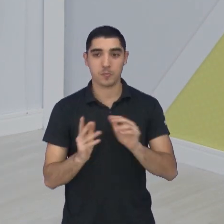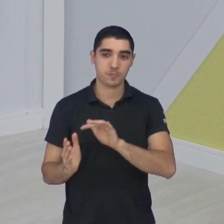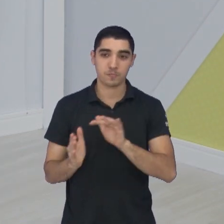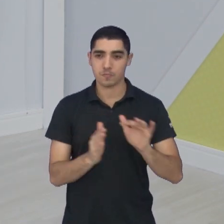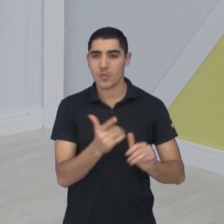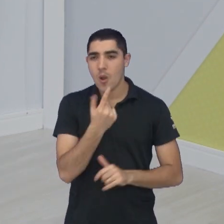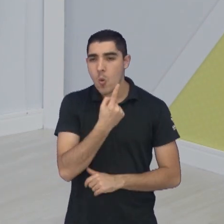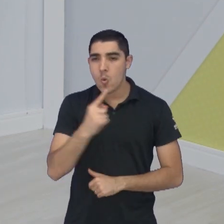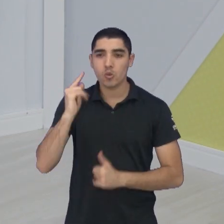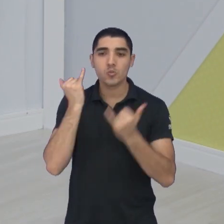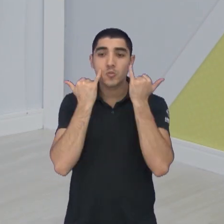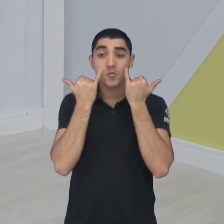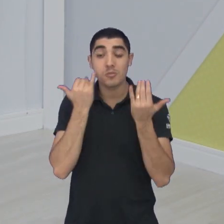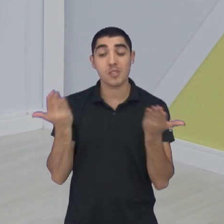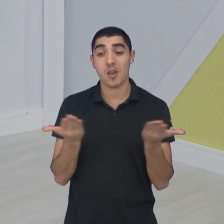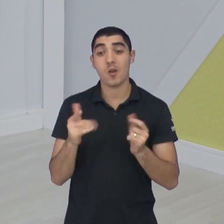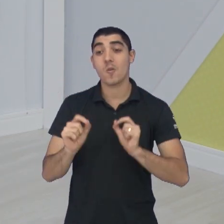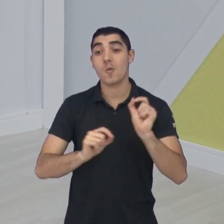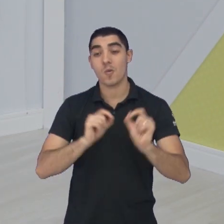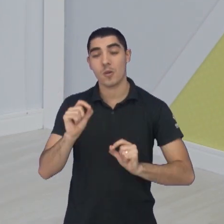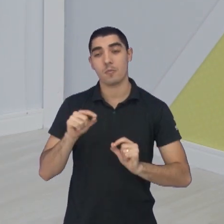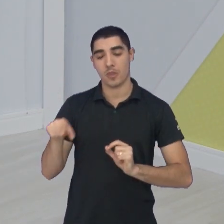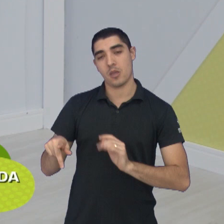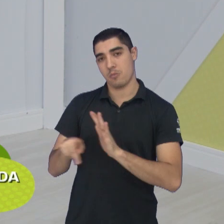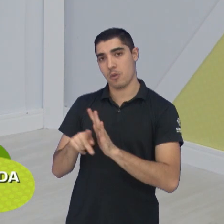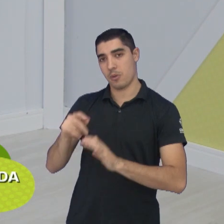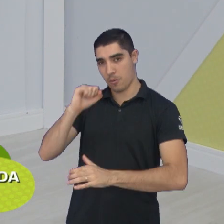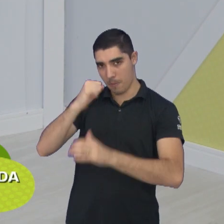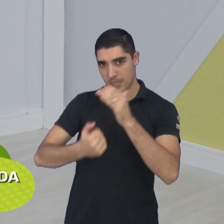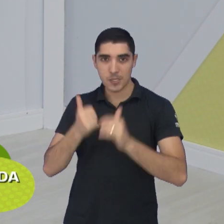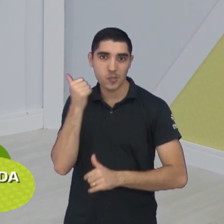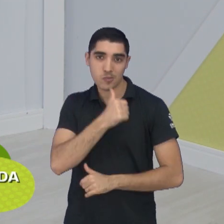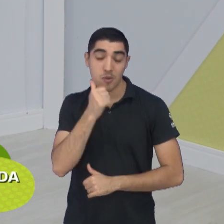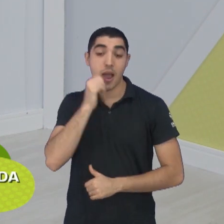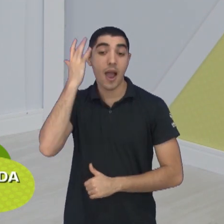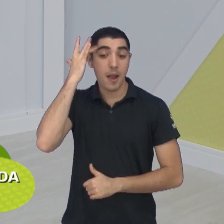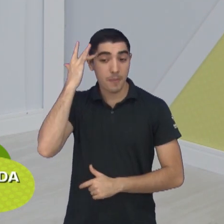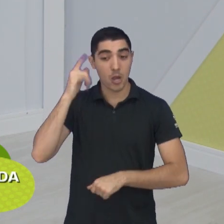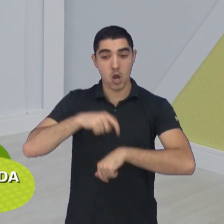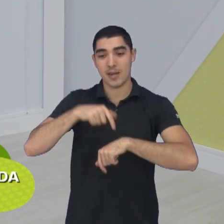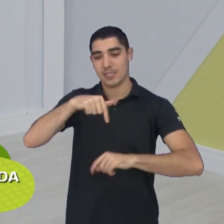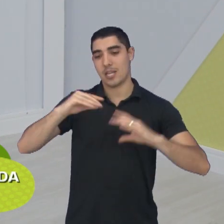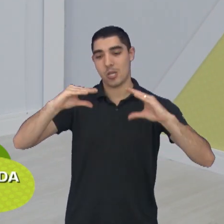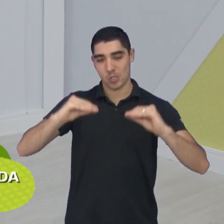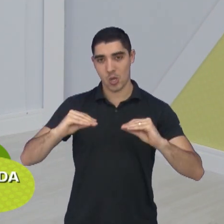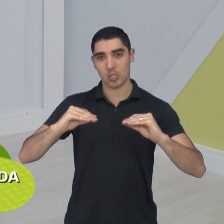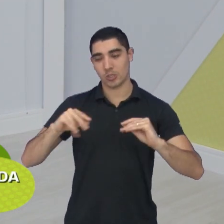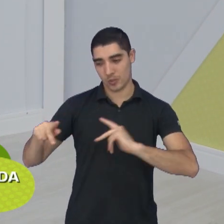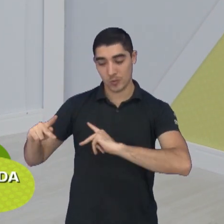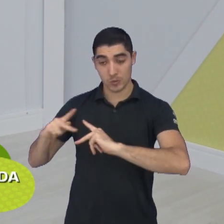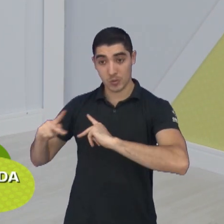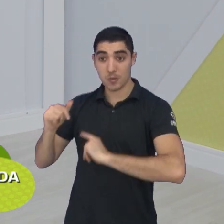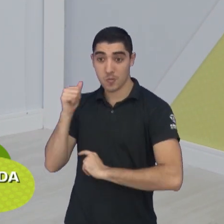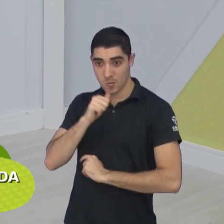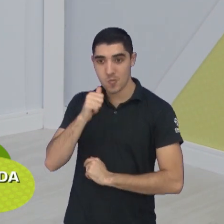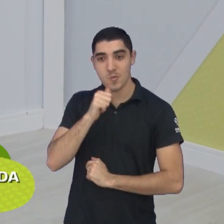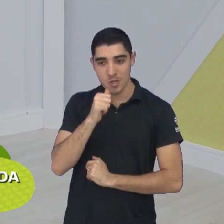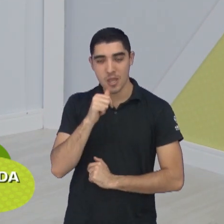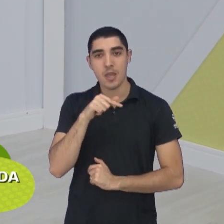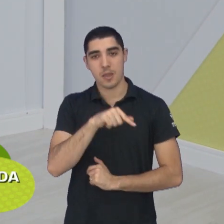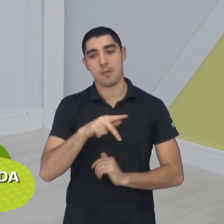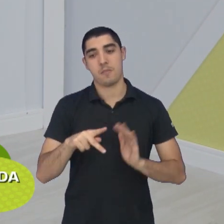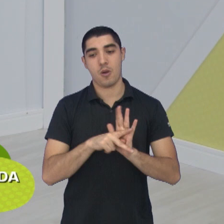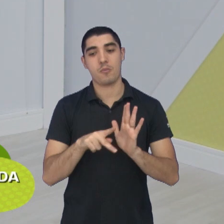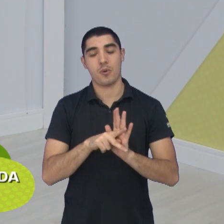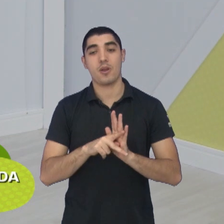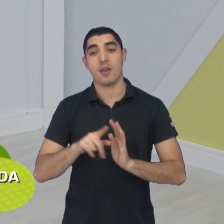o Hora de hoje, São José Basquetebol Feminino entra em quadra amanhã, às 7 da noite, no Teatrão, pela 18ª rodada da